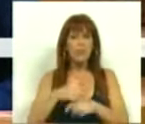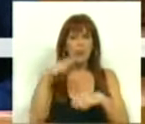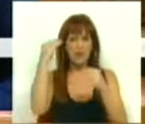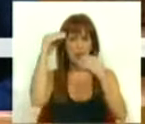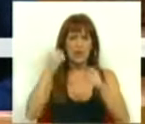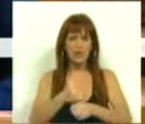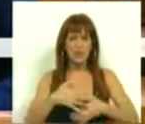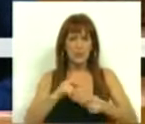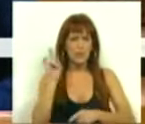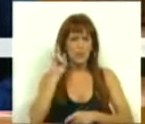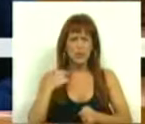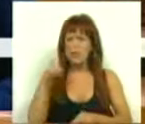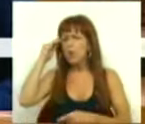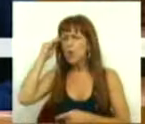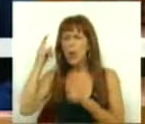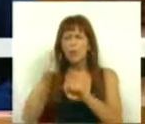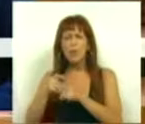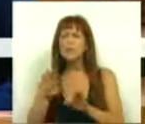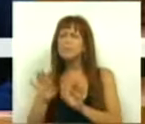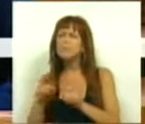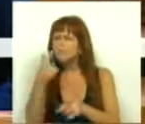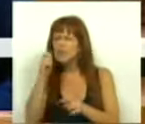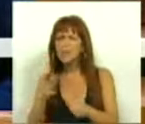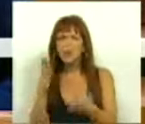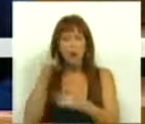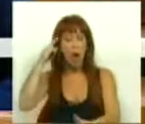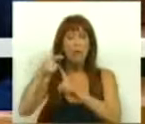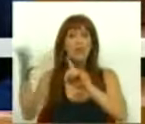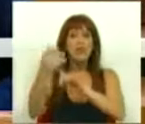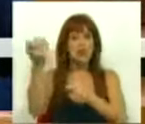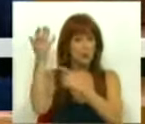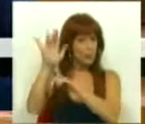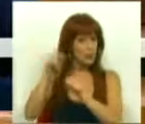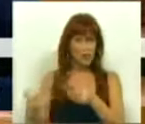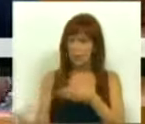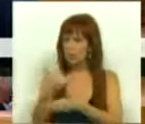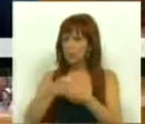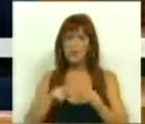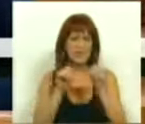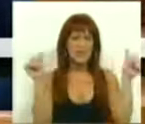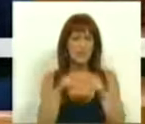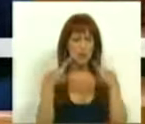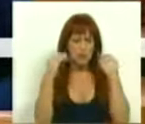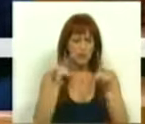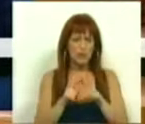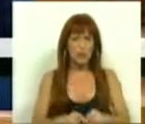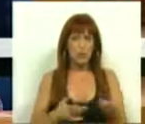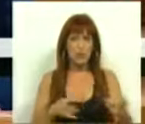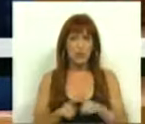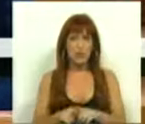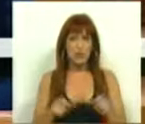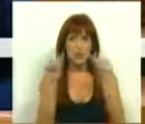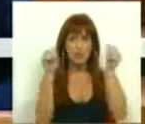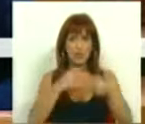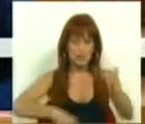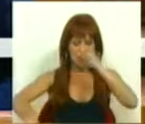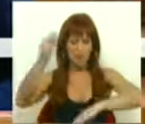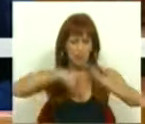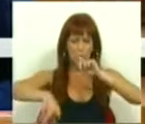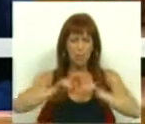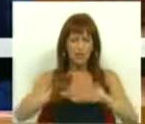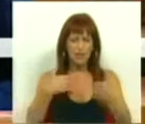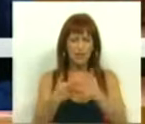qualidade, pensar em formas para-escolares de atingir este objetivo. Por exemplo, recuperando o sistema de formação dual, o chamado sistema de